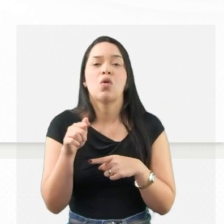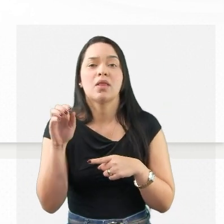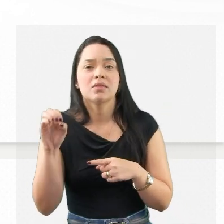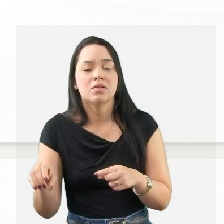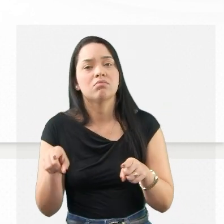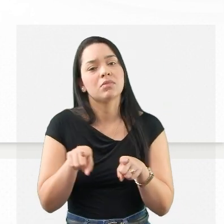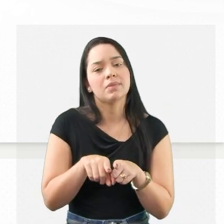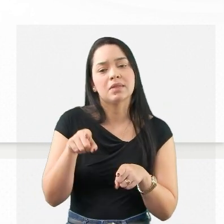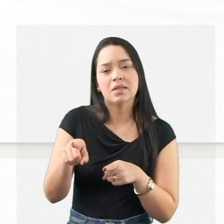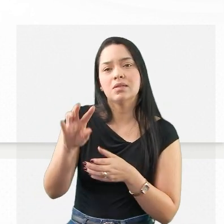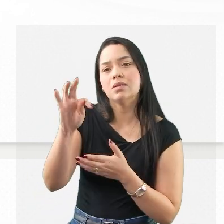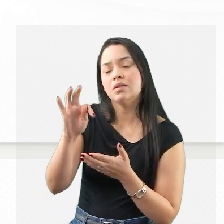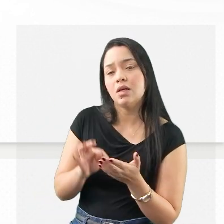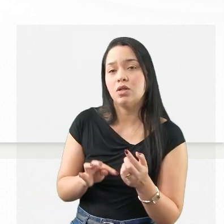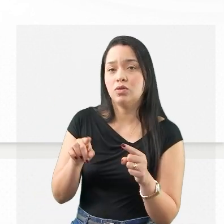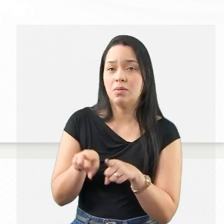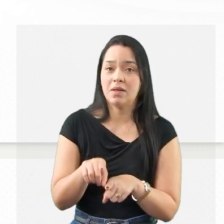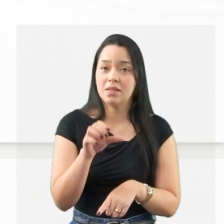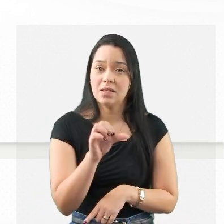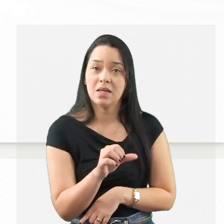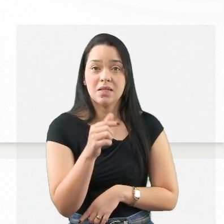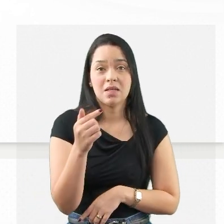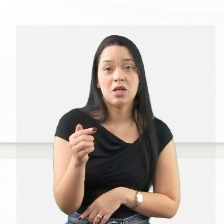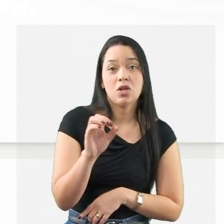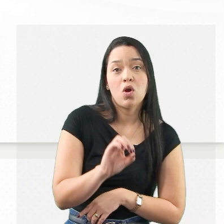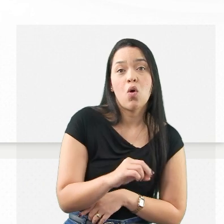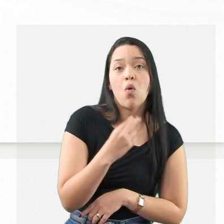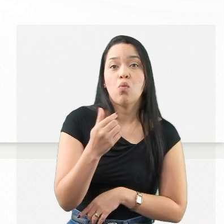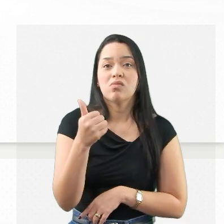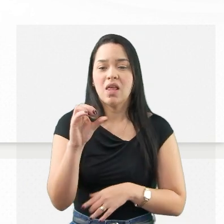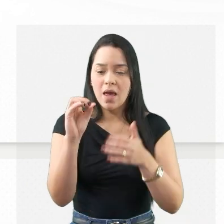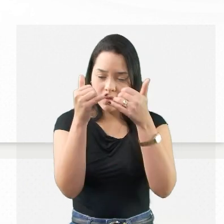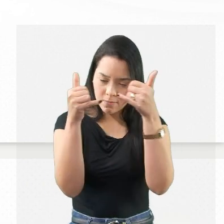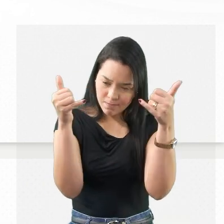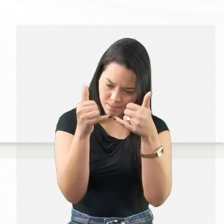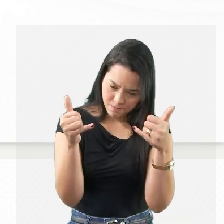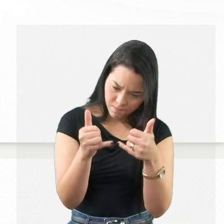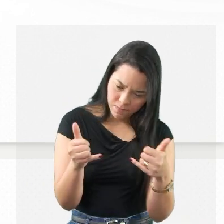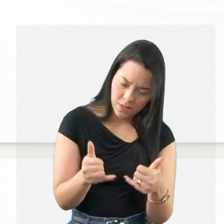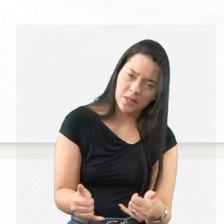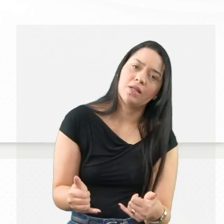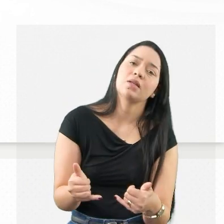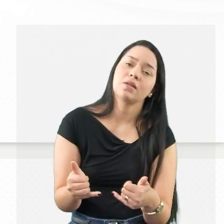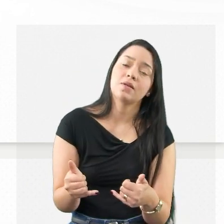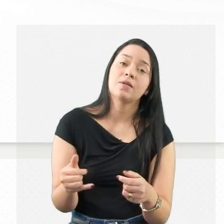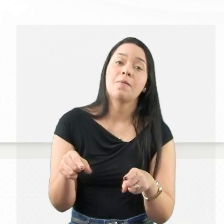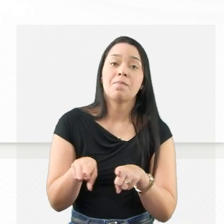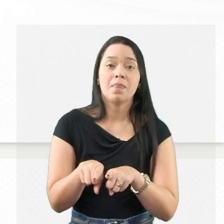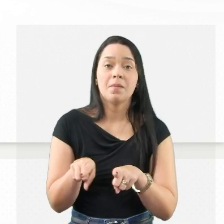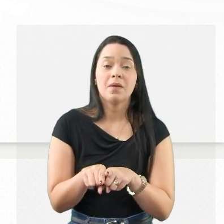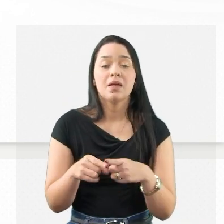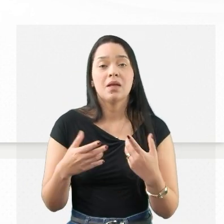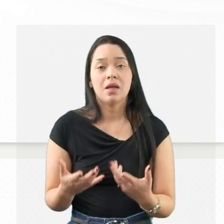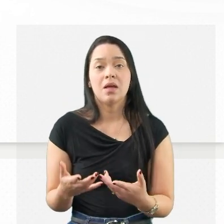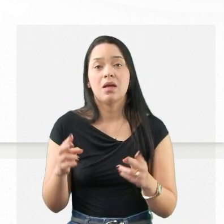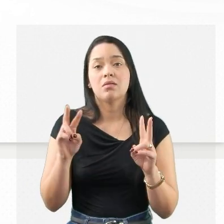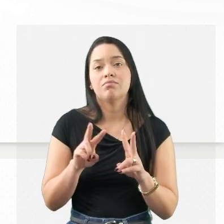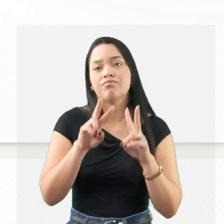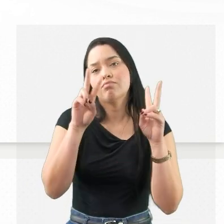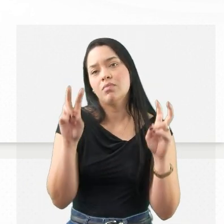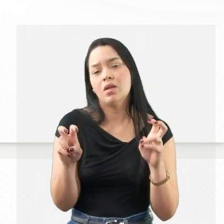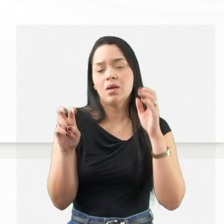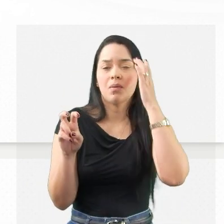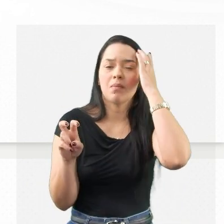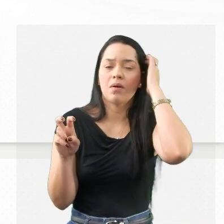tipo de texto. Geralmente são de 6, 8 ou 10 linhas, né? Esses versos rimados desses cordéis. Sobre a temática,